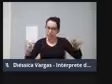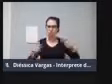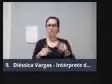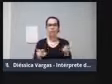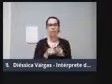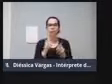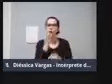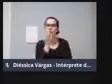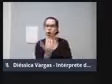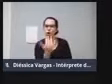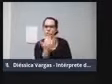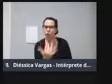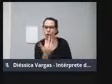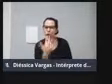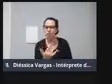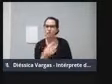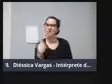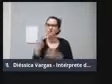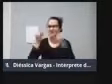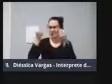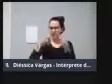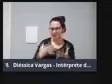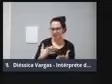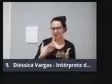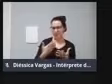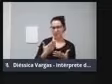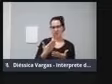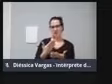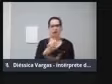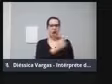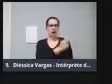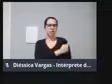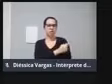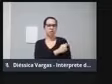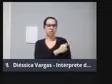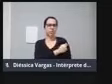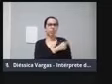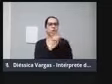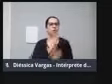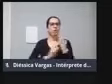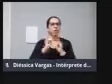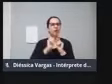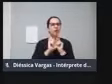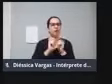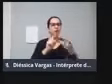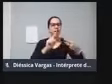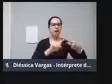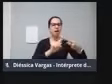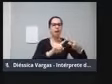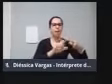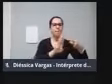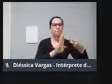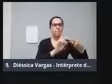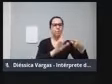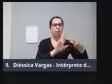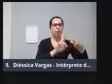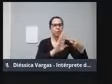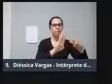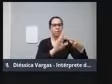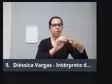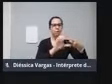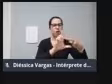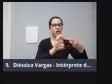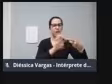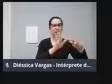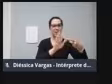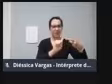A gente sempre explica para os... Eu sempre explico para os meus alunos que qual é a diferença entre borboleta e mariposa. Borboleta,